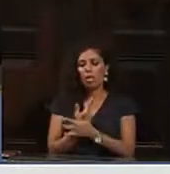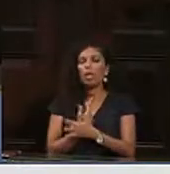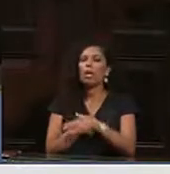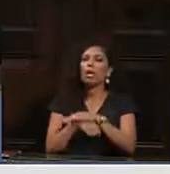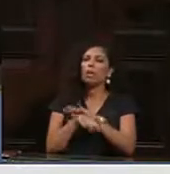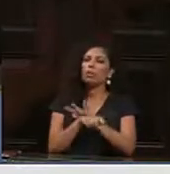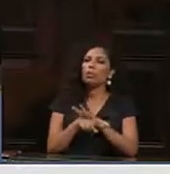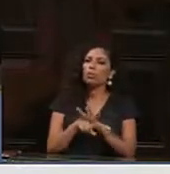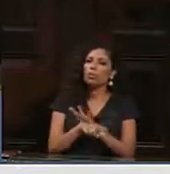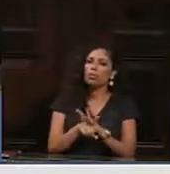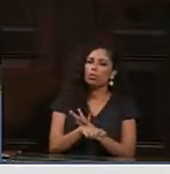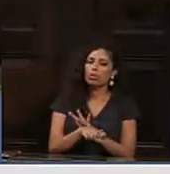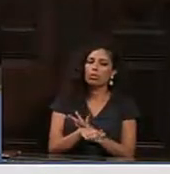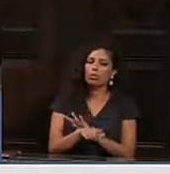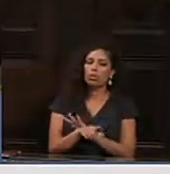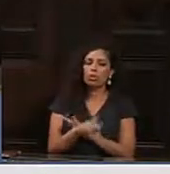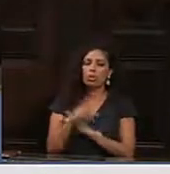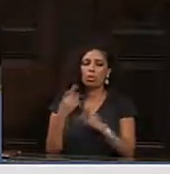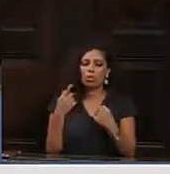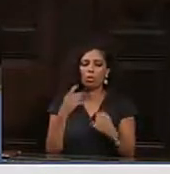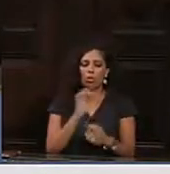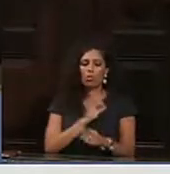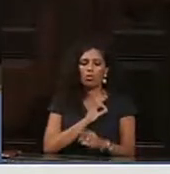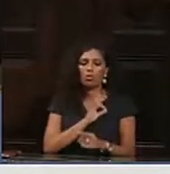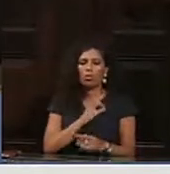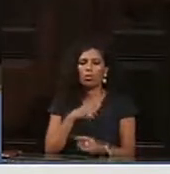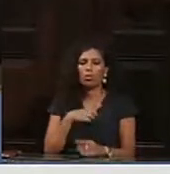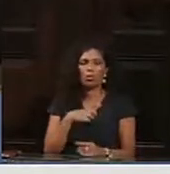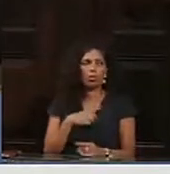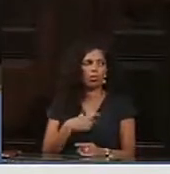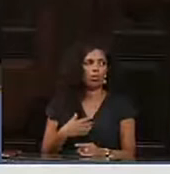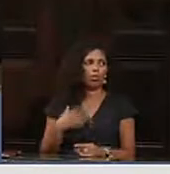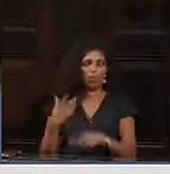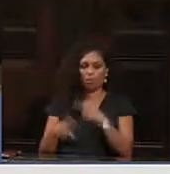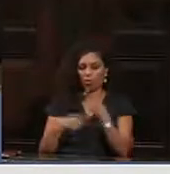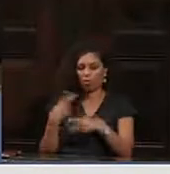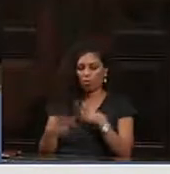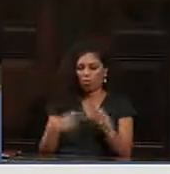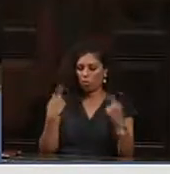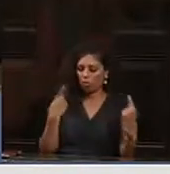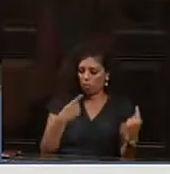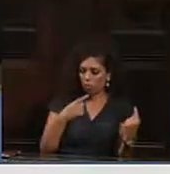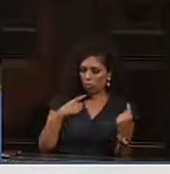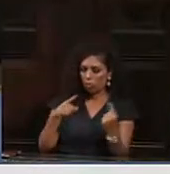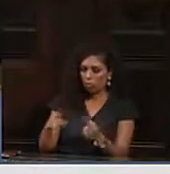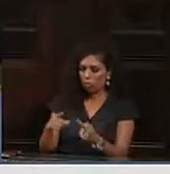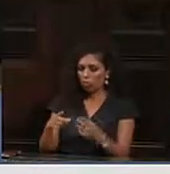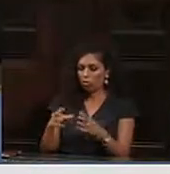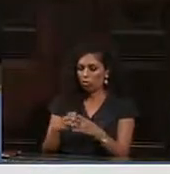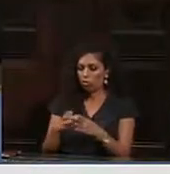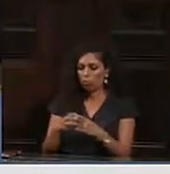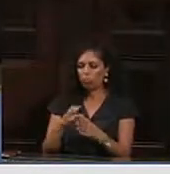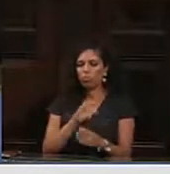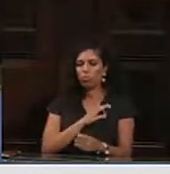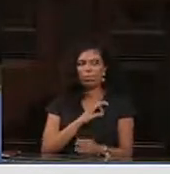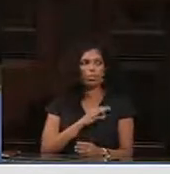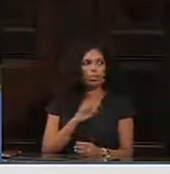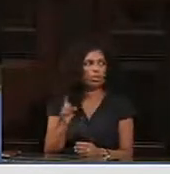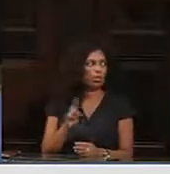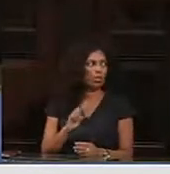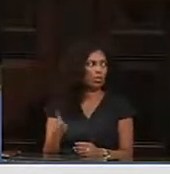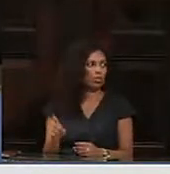batalhões. Quero deixar de novo bem claro aqui que eu não estou aqui para incitar a tropa. Vai concluir. Já vou